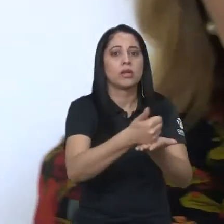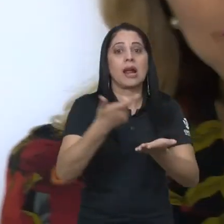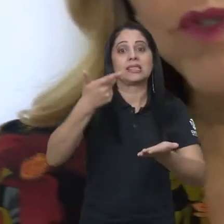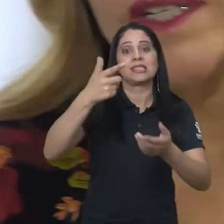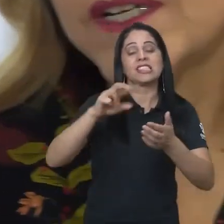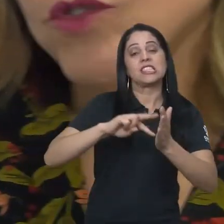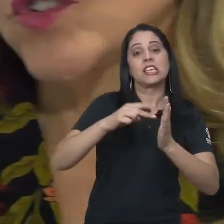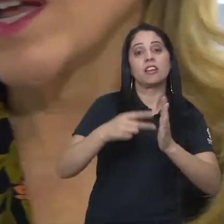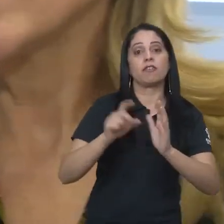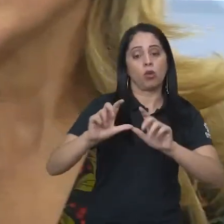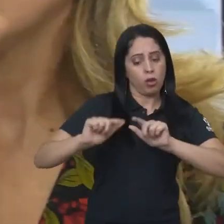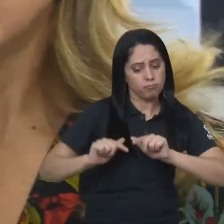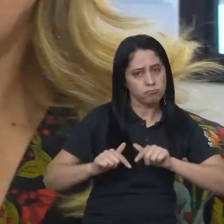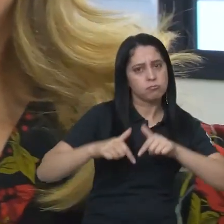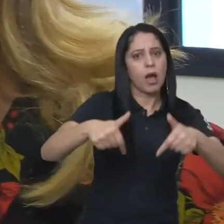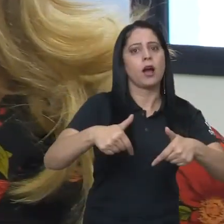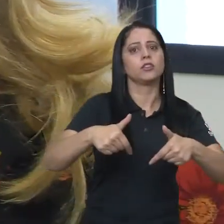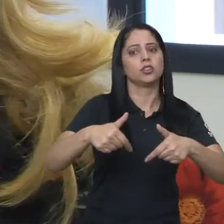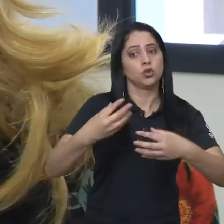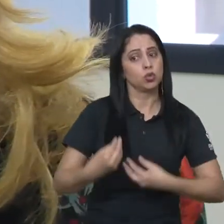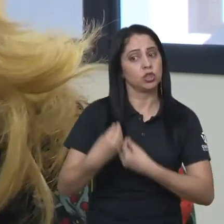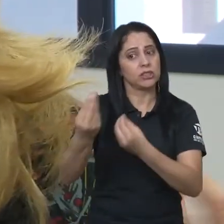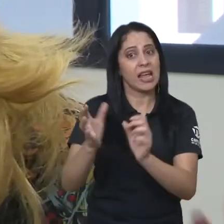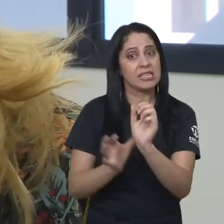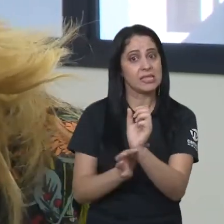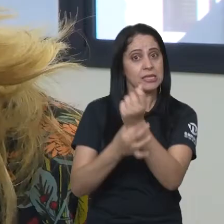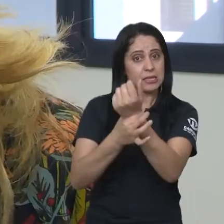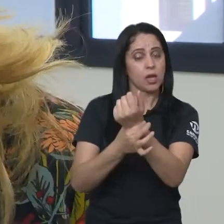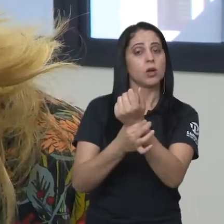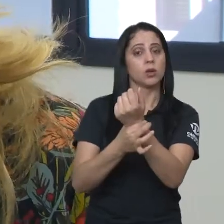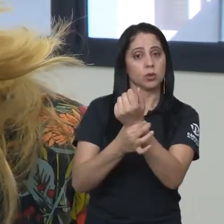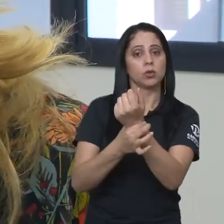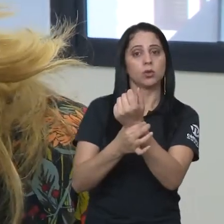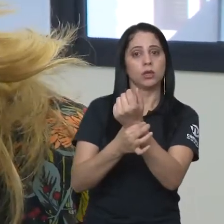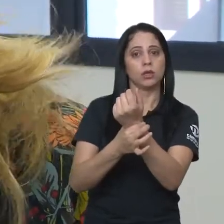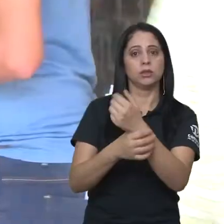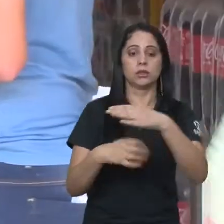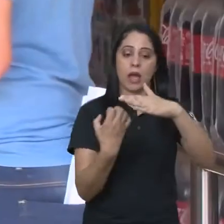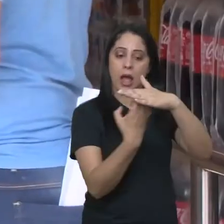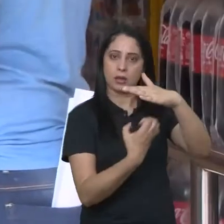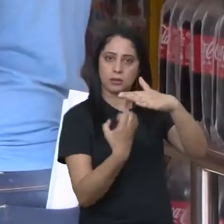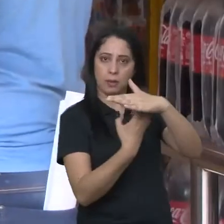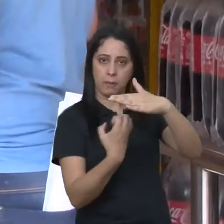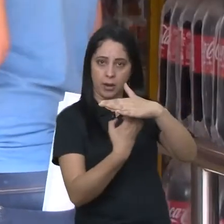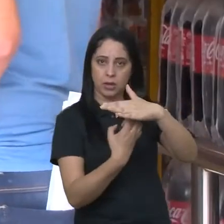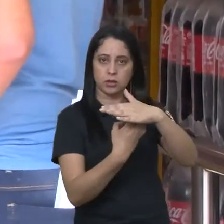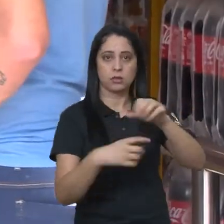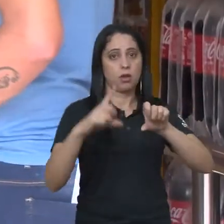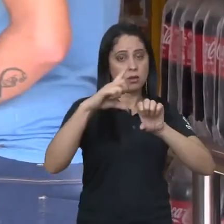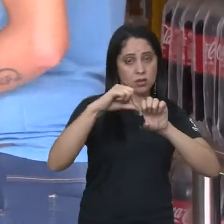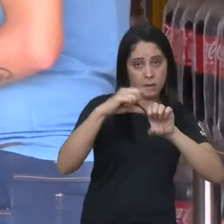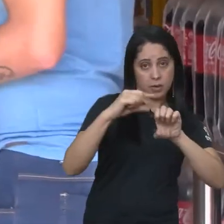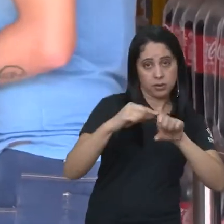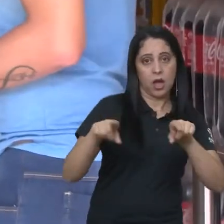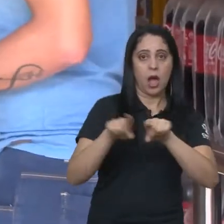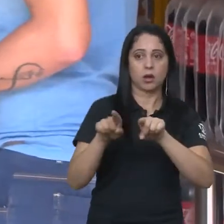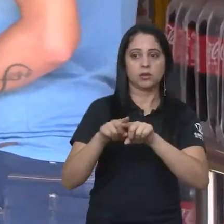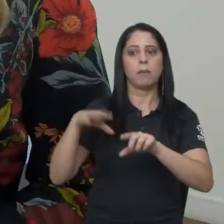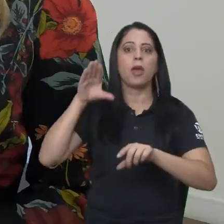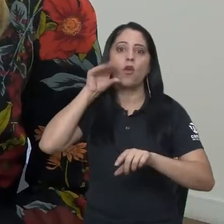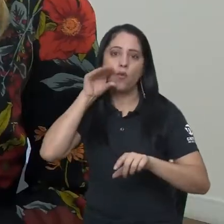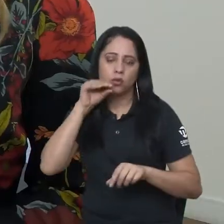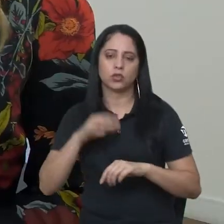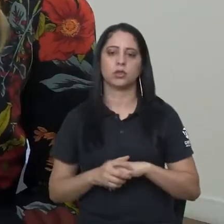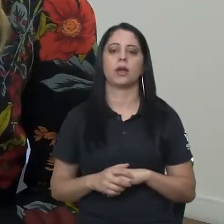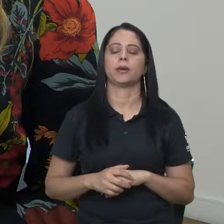ACI reforça que será preciso mobilizar ações que possam dar mais segurança e garantias aos empresários e trabalhadores.